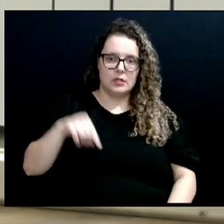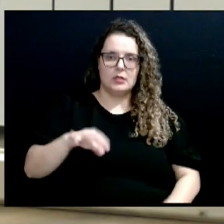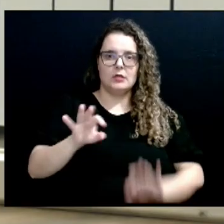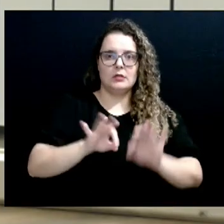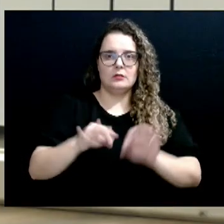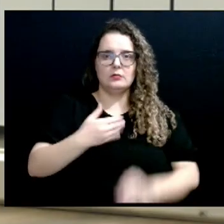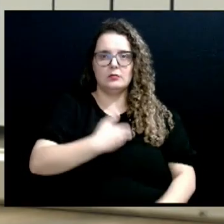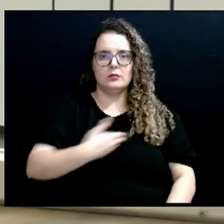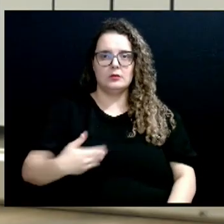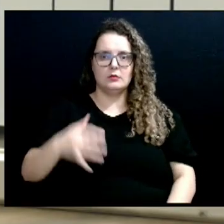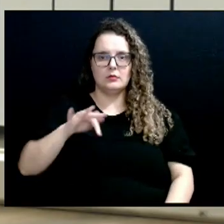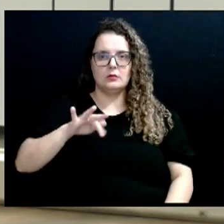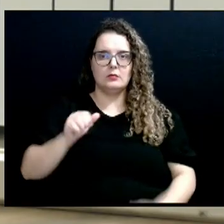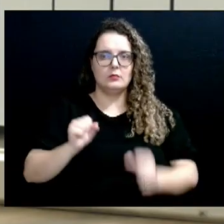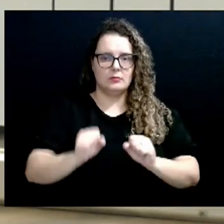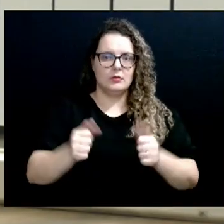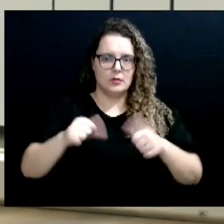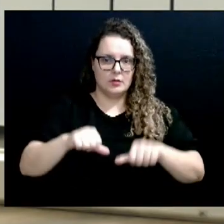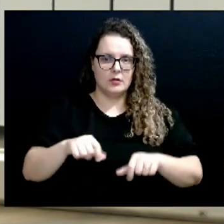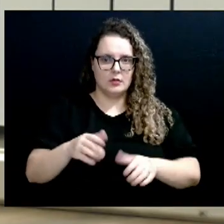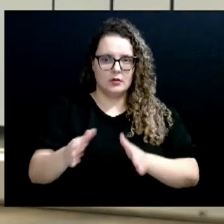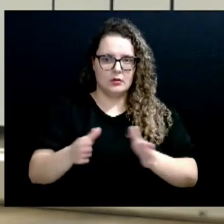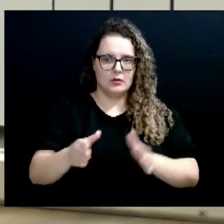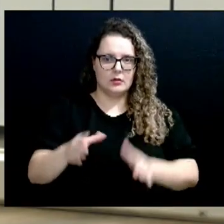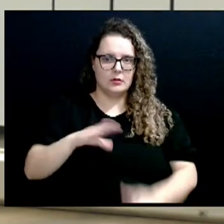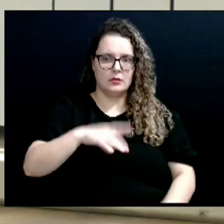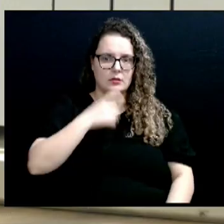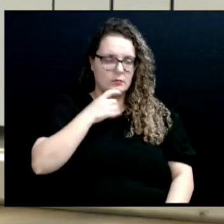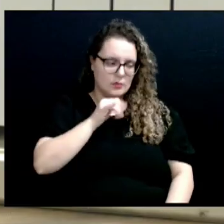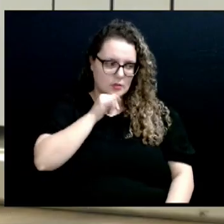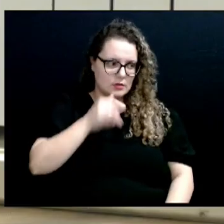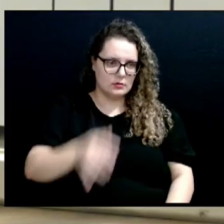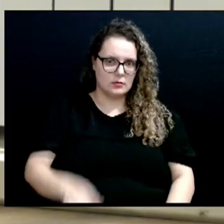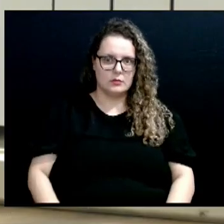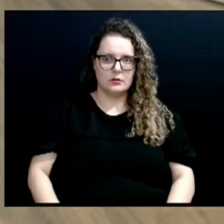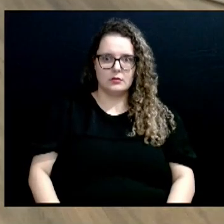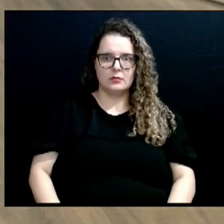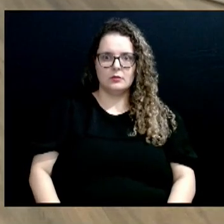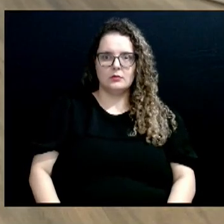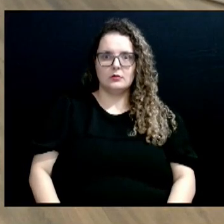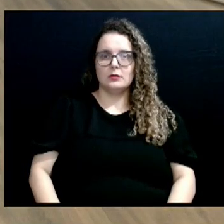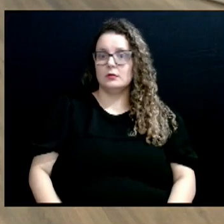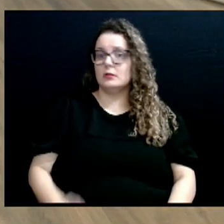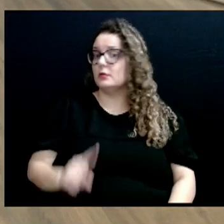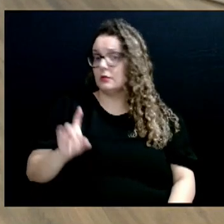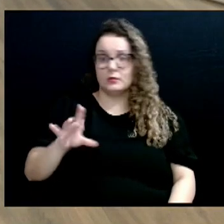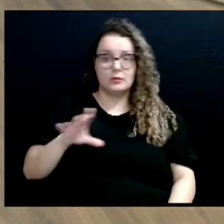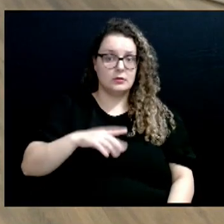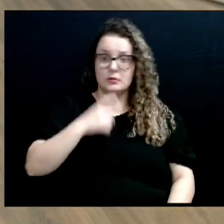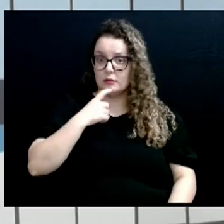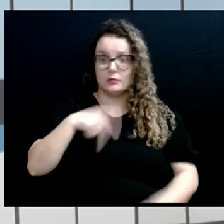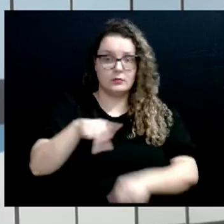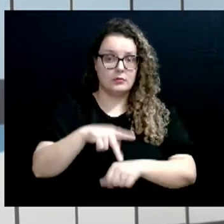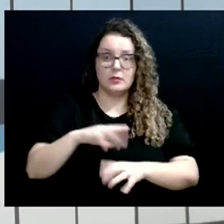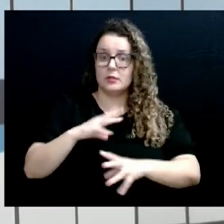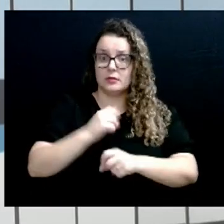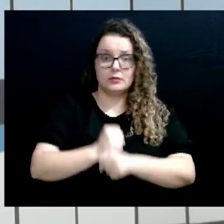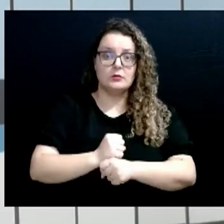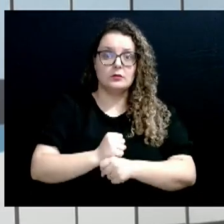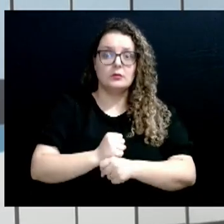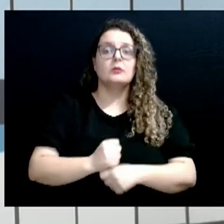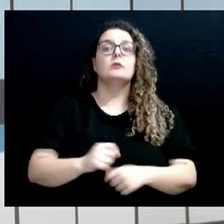pode piorar esse cenário em Campinas, por exemplo? Não só em Campinas, como no país inteiro. Com certeza ele vai piorar e